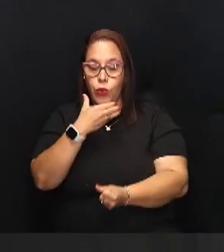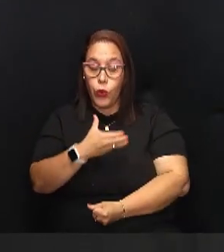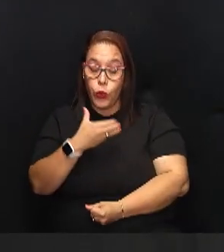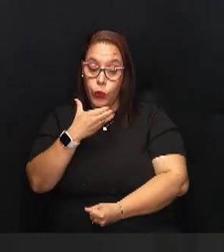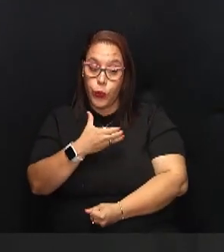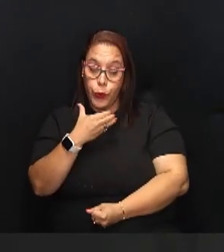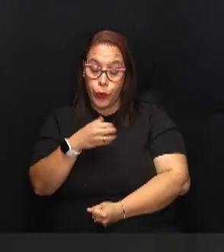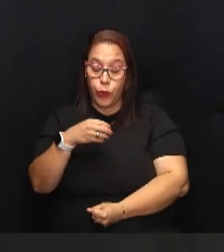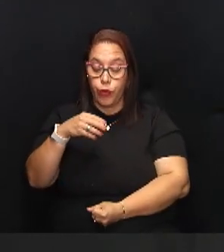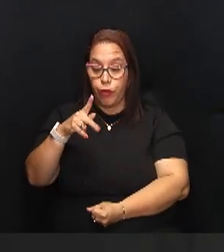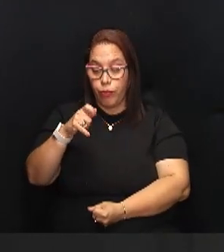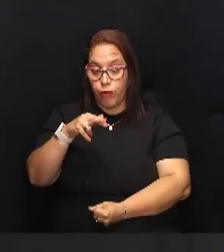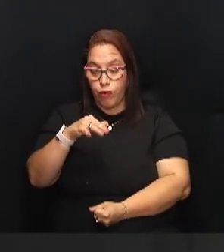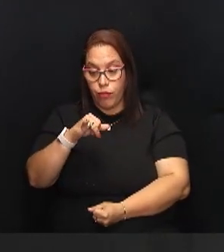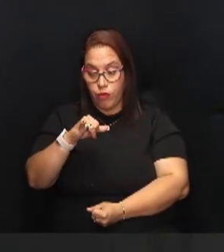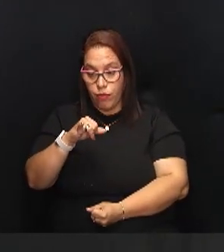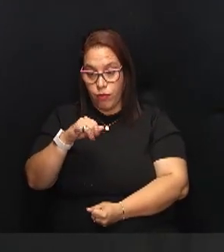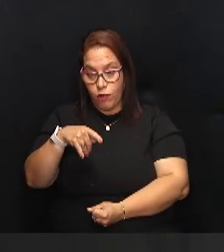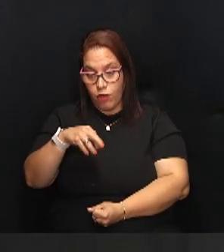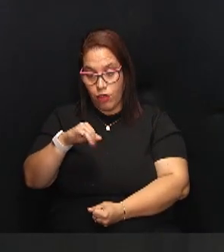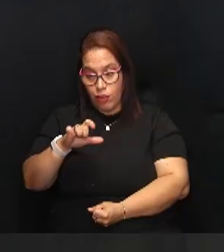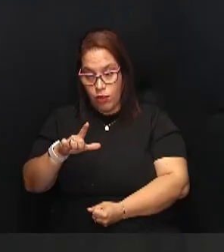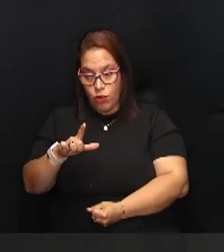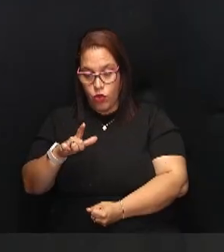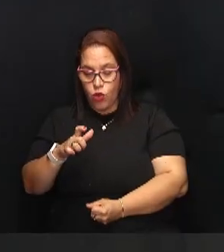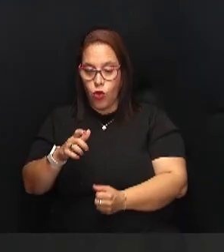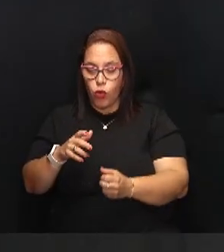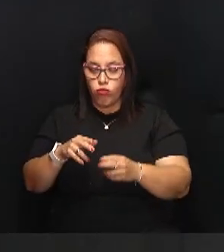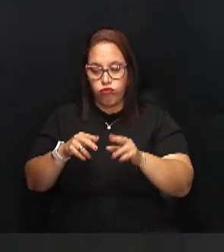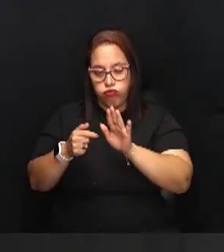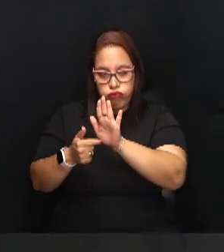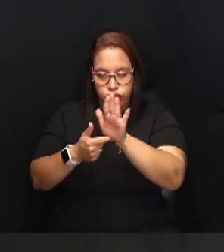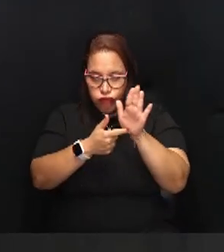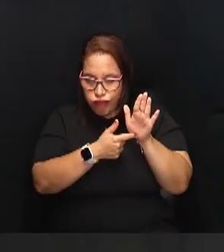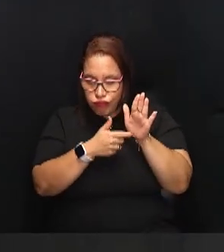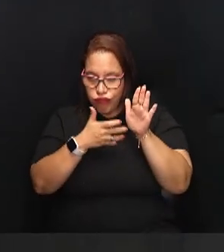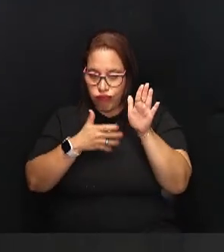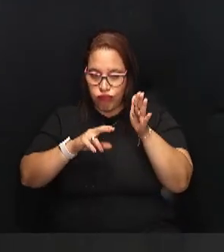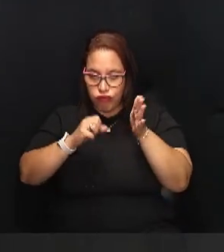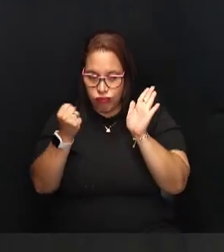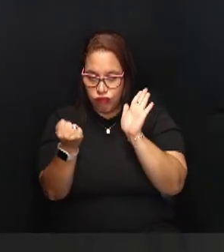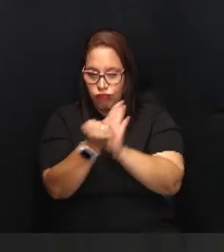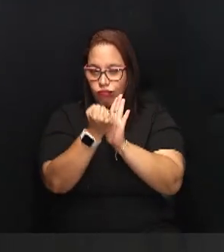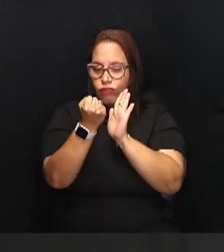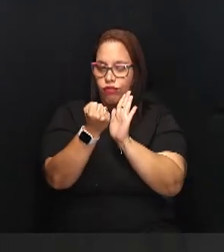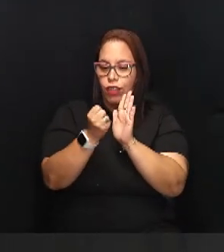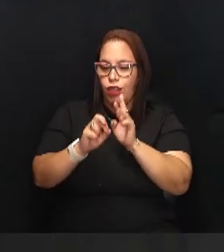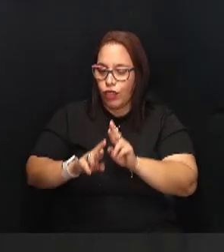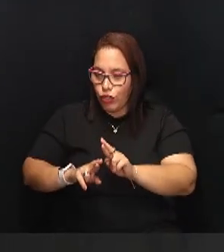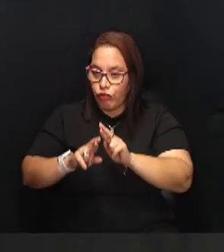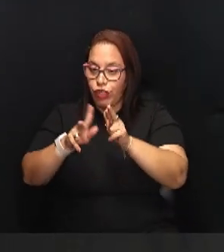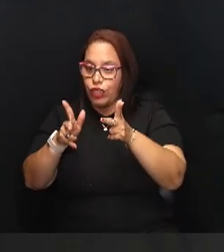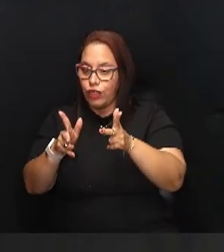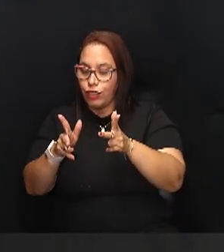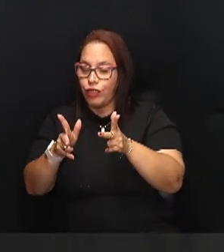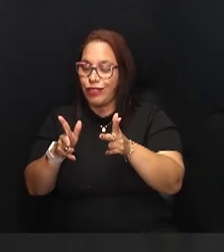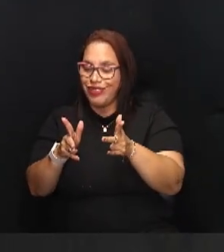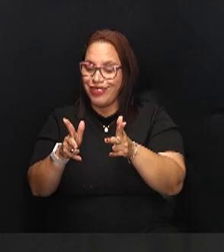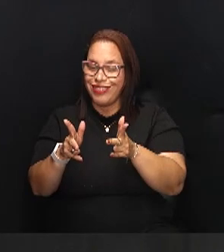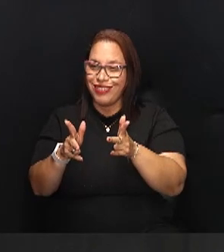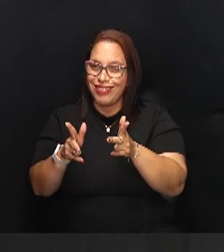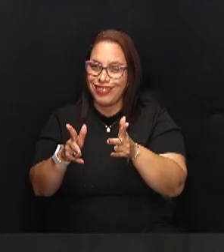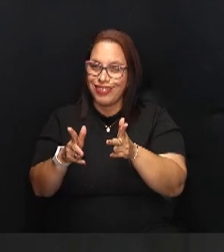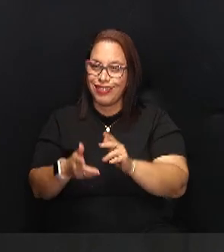Noel, né? Toda a mensagem de Natal, que ela tem um simbolismo diferente, né? Toda